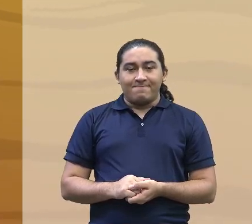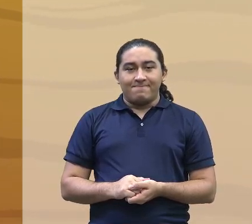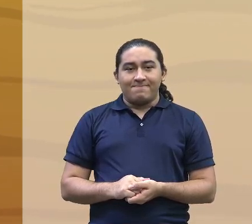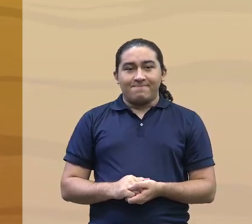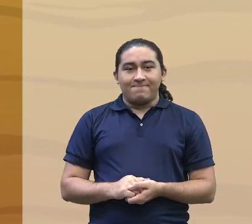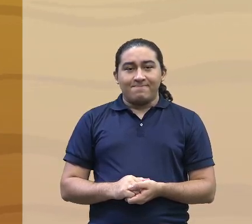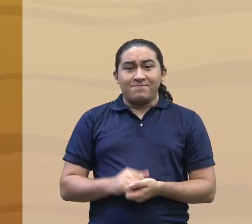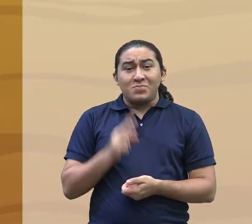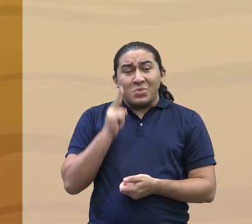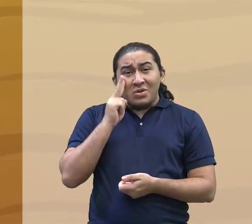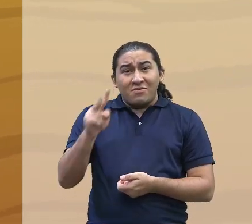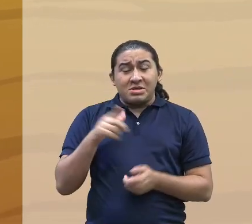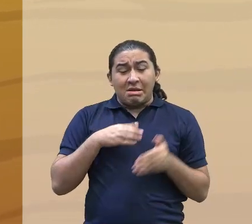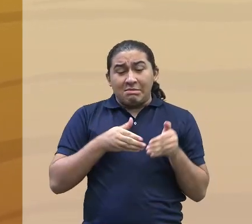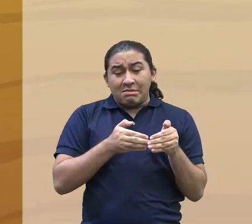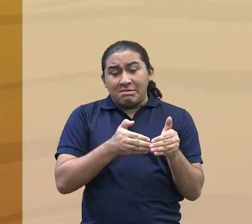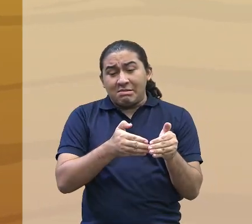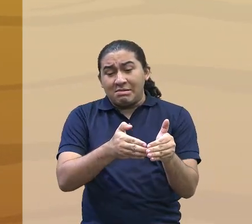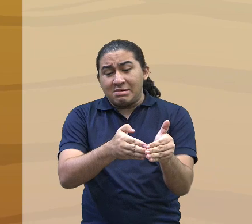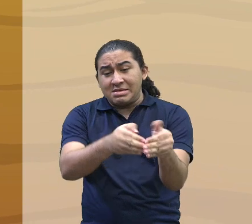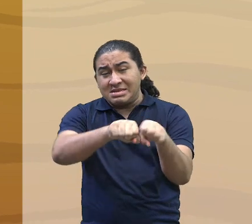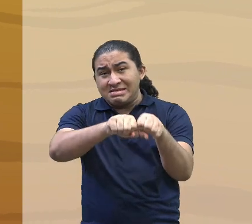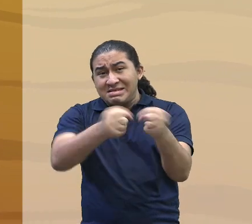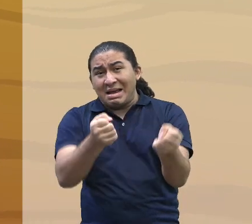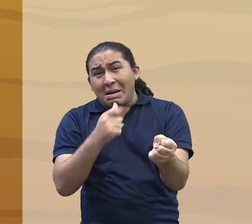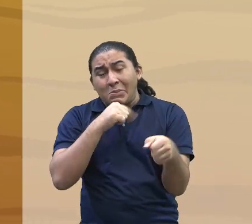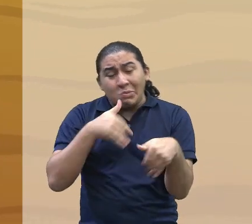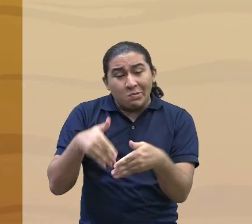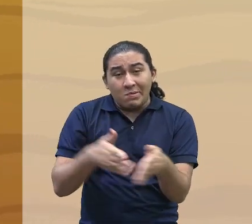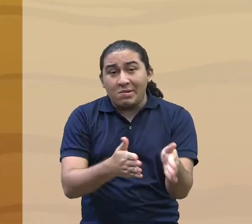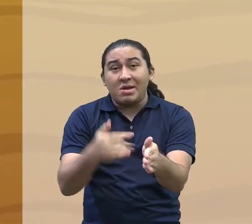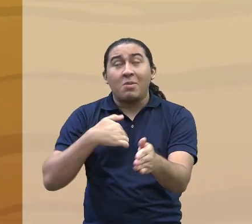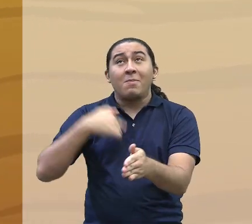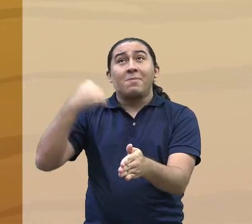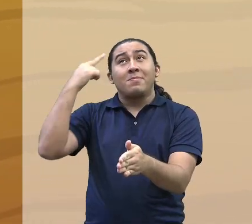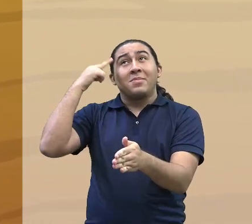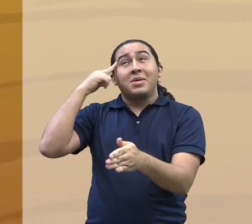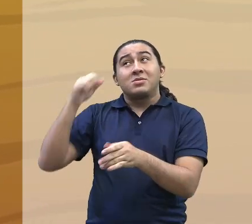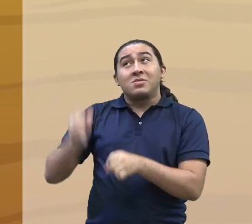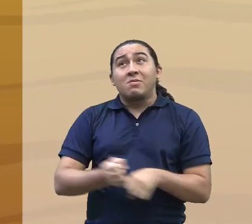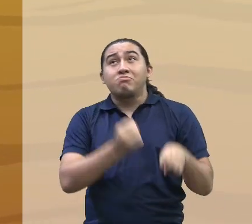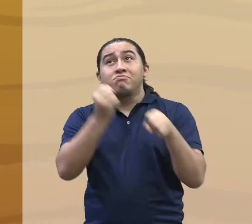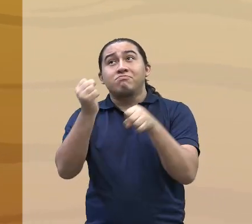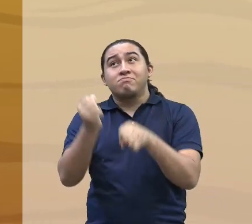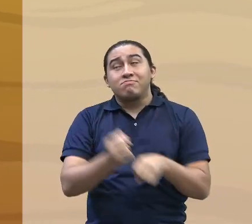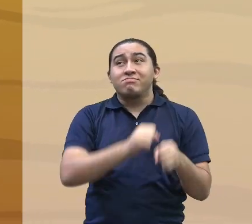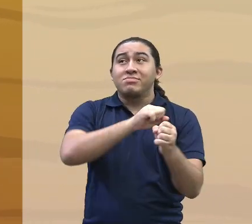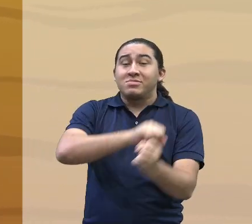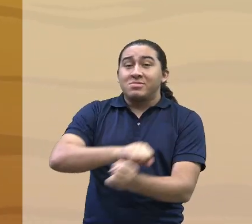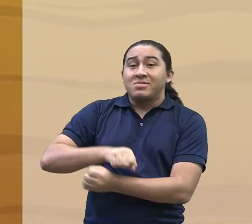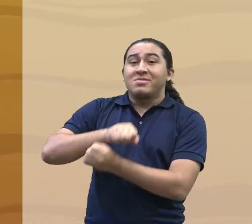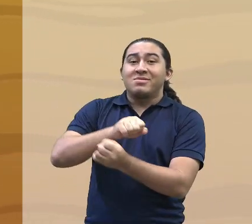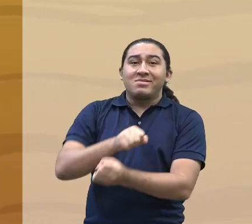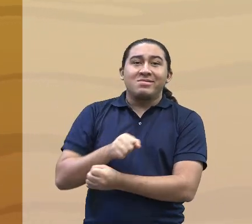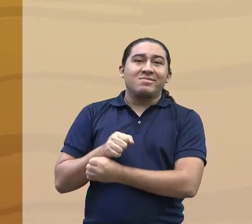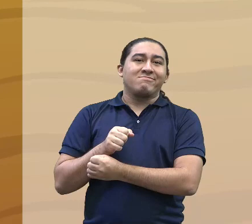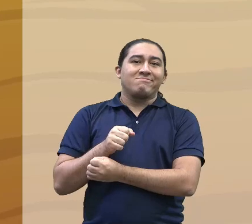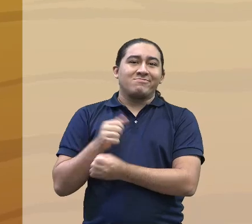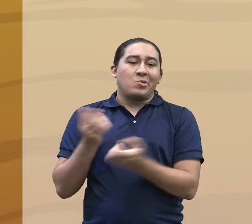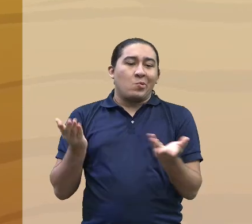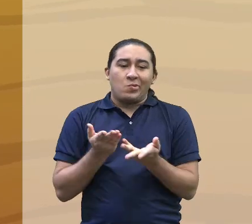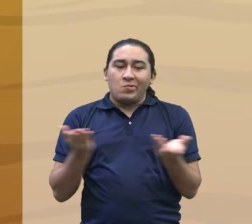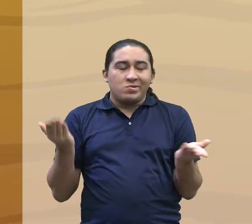Quando eu vejo o motor parando bem no meio dos Solimões, eu fico pensando no remo e corda, que hoje a volta vai ser em